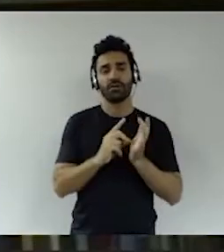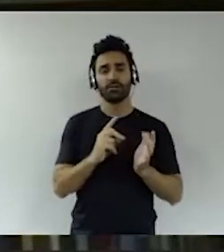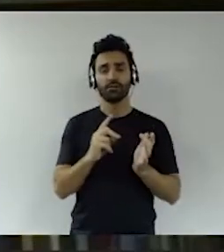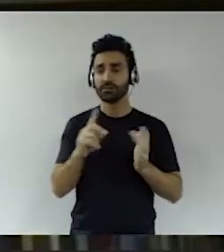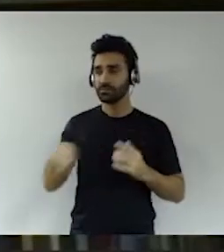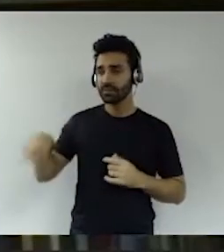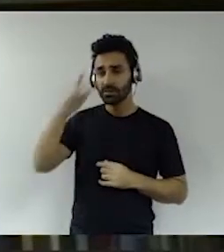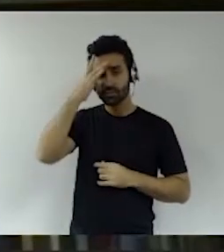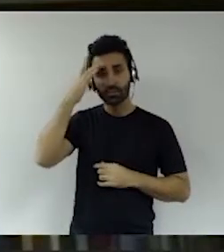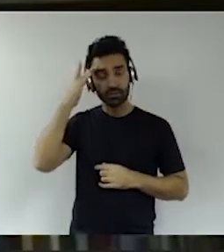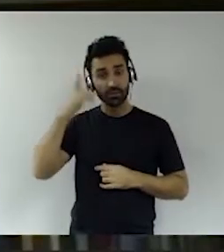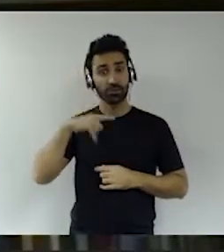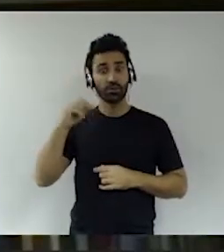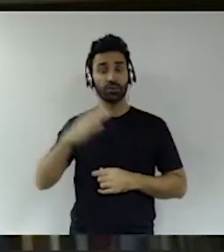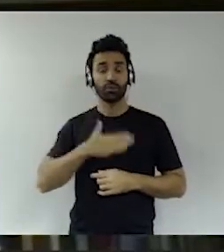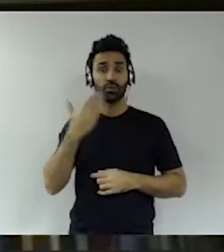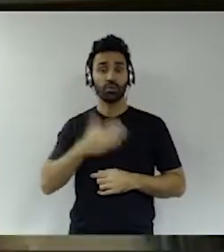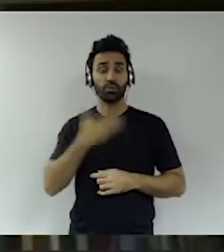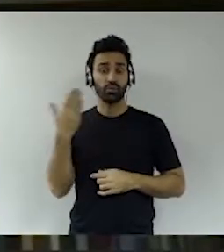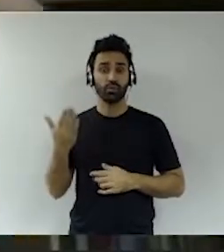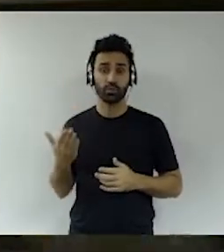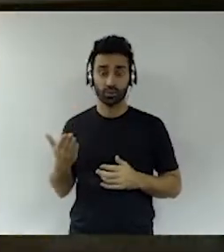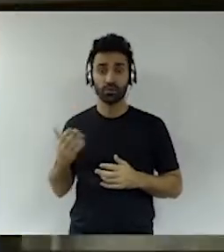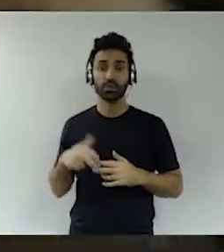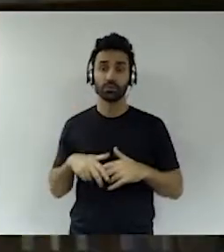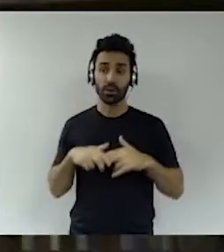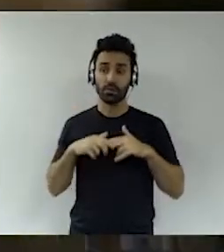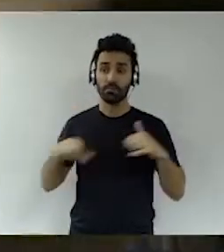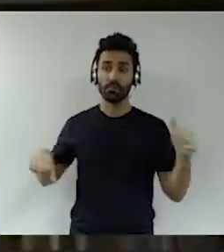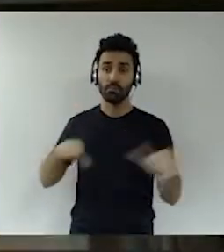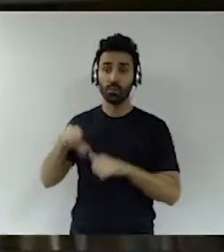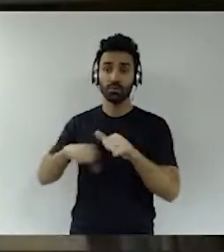as pessoas de tal forma que elas se comportem